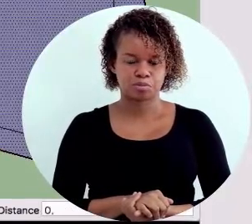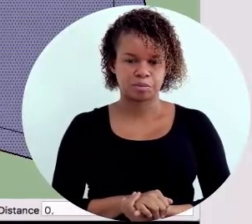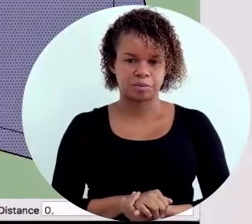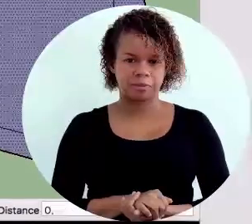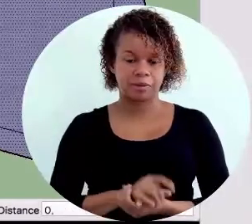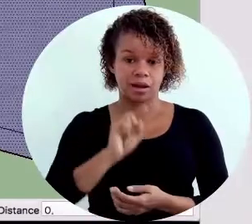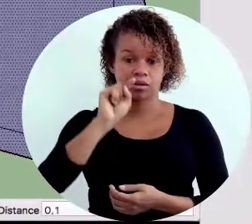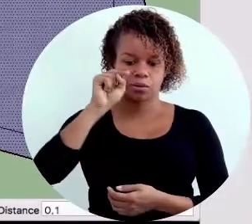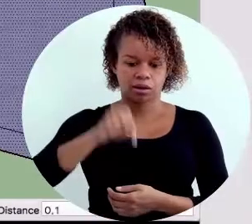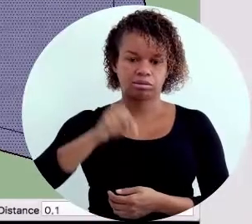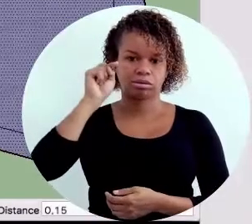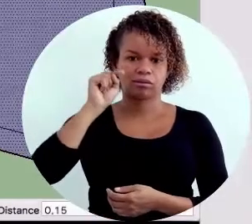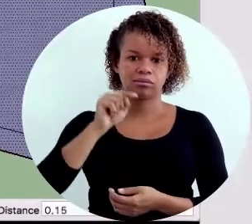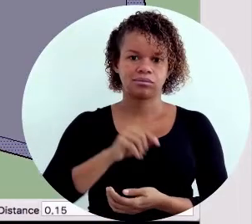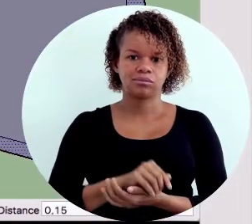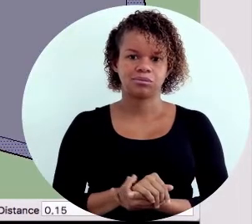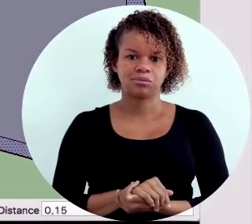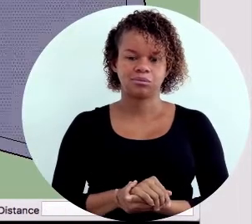E Enter.